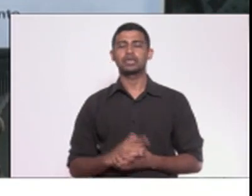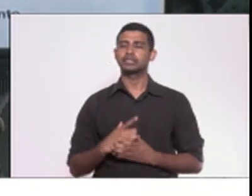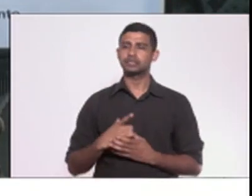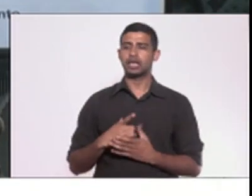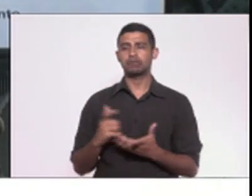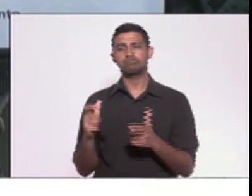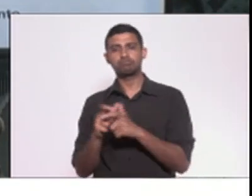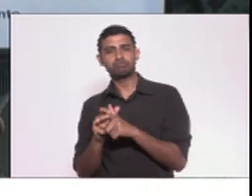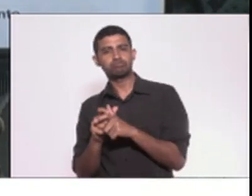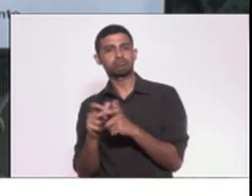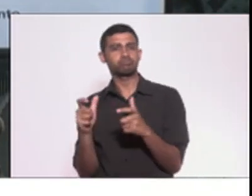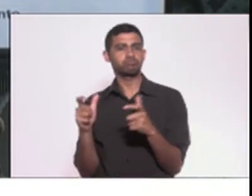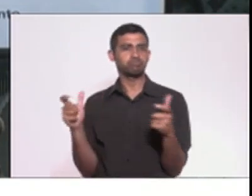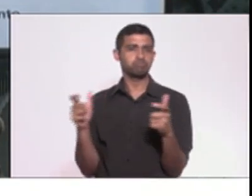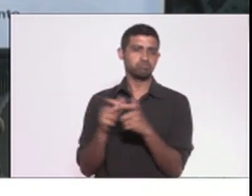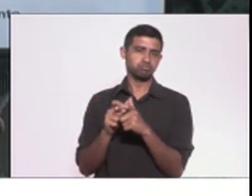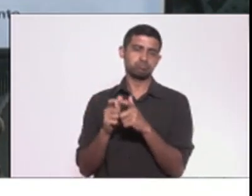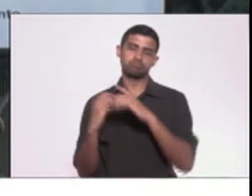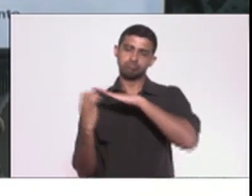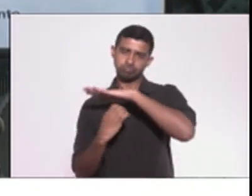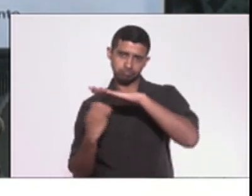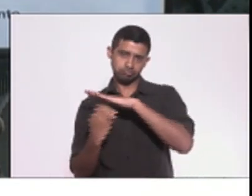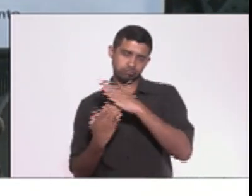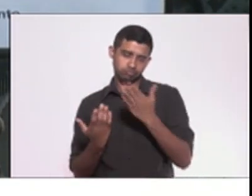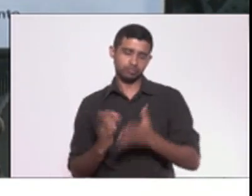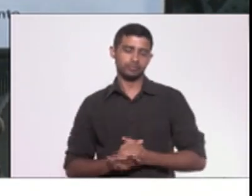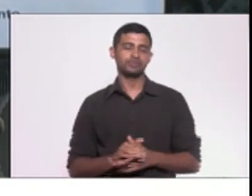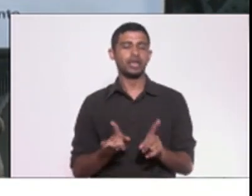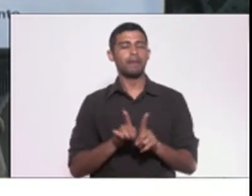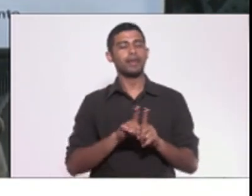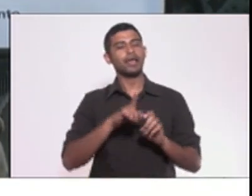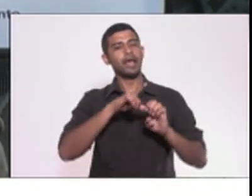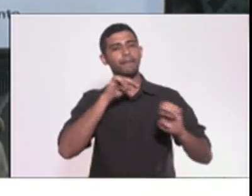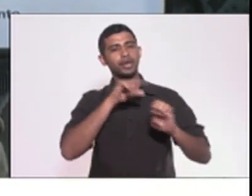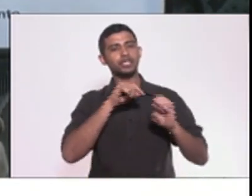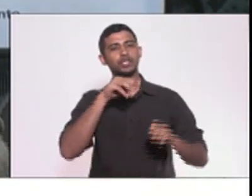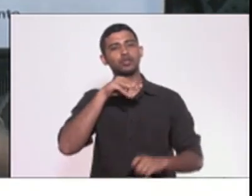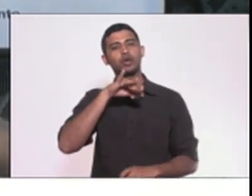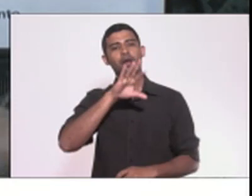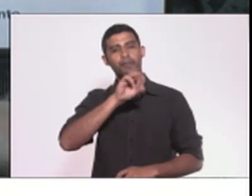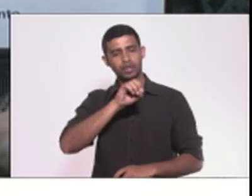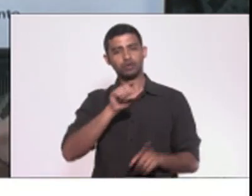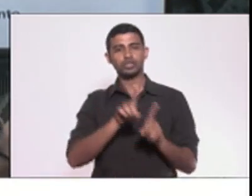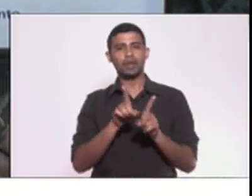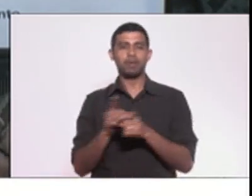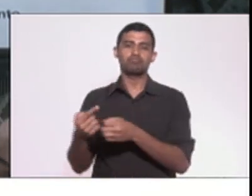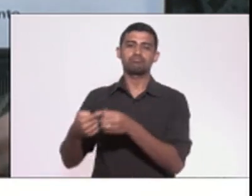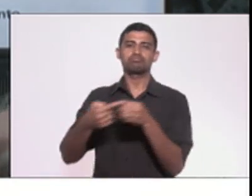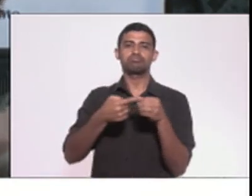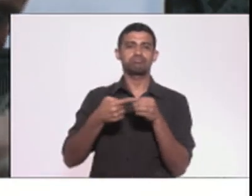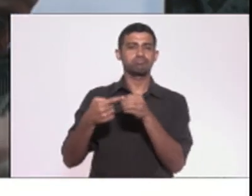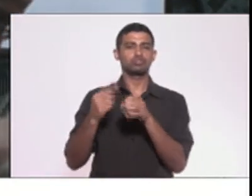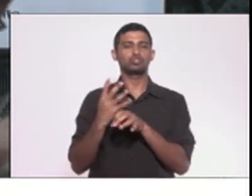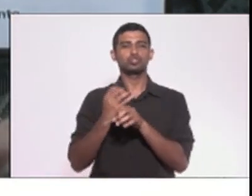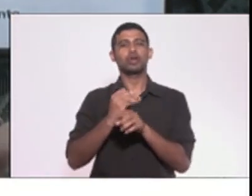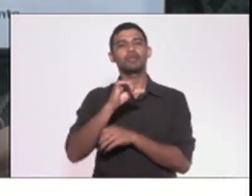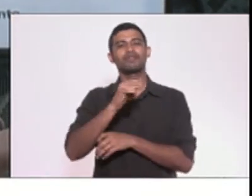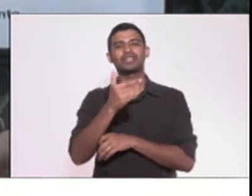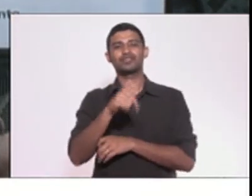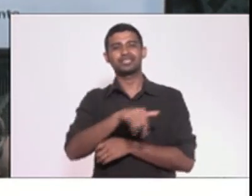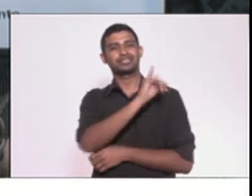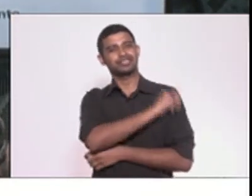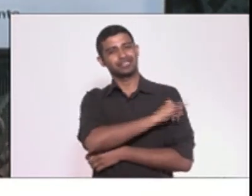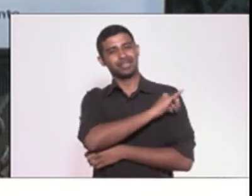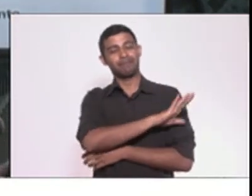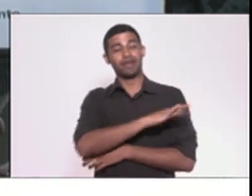pequenas, médias empresas, microempreendedores e os municípios, os 92 municípios do Estado do Rio de Janeiro. Mas como